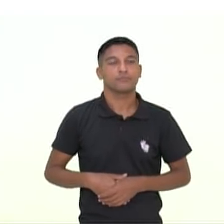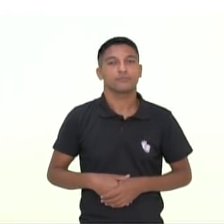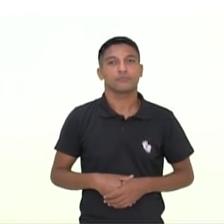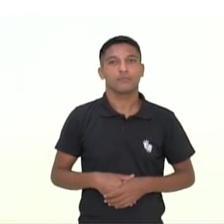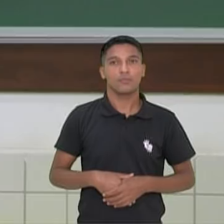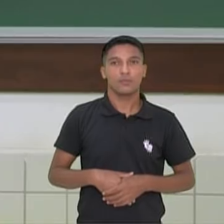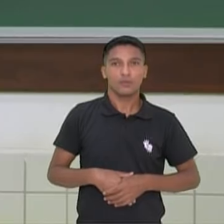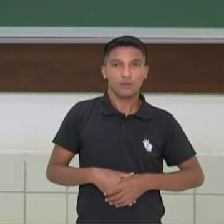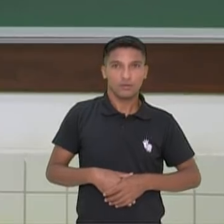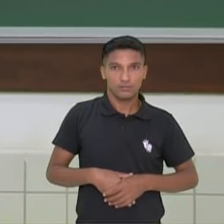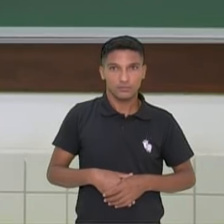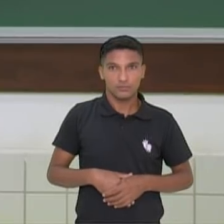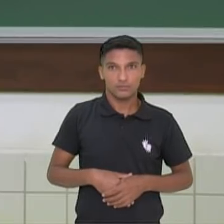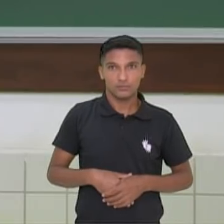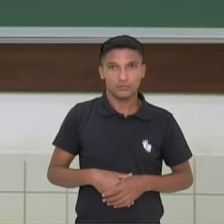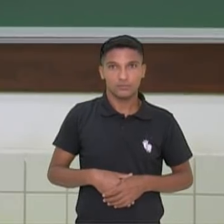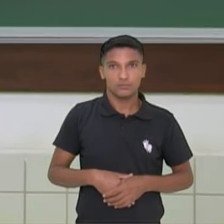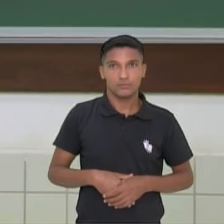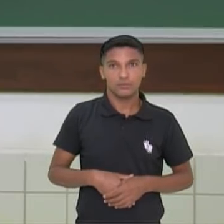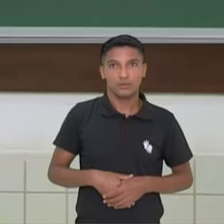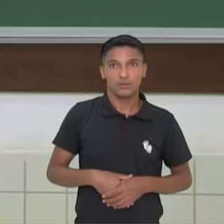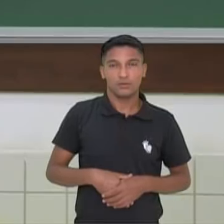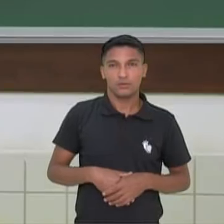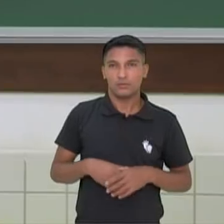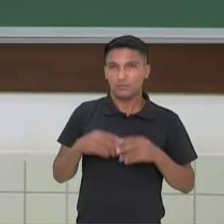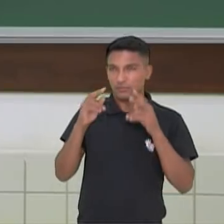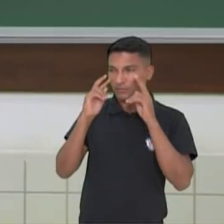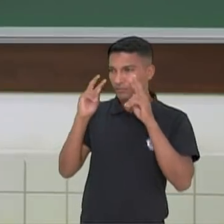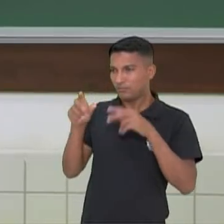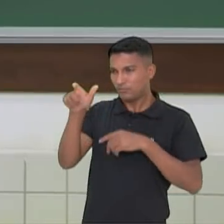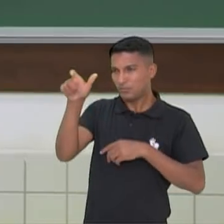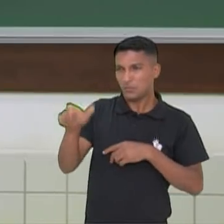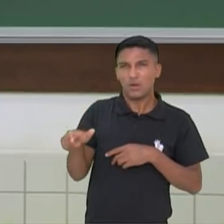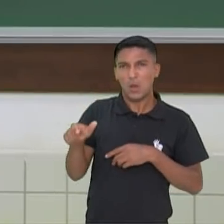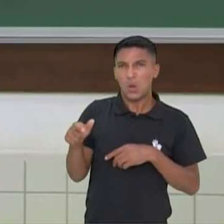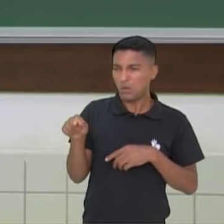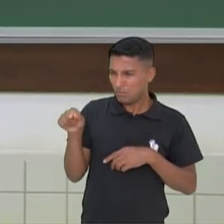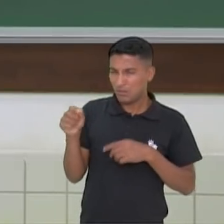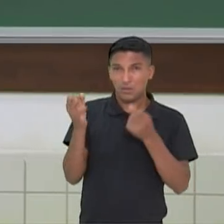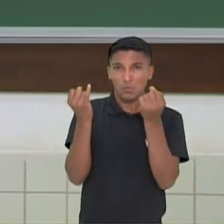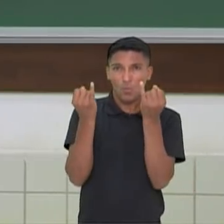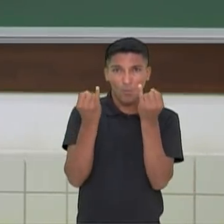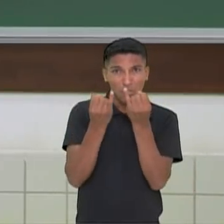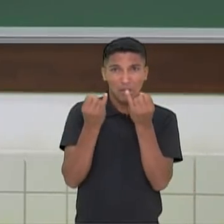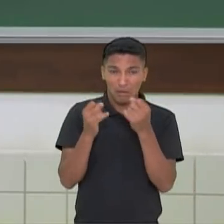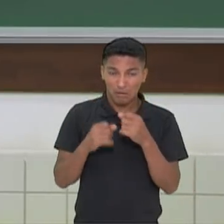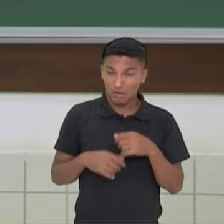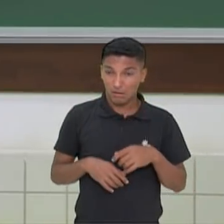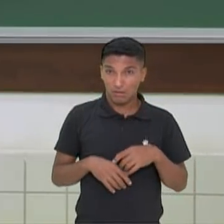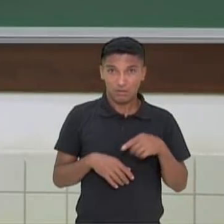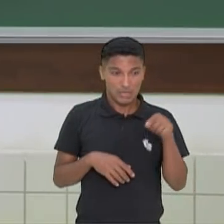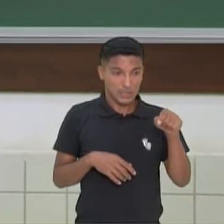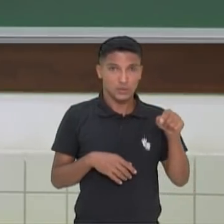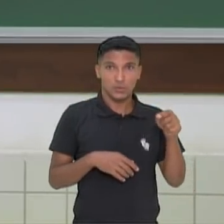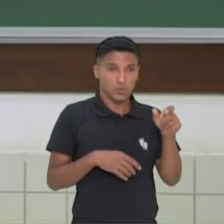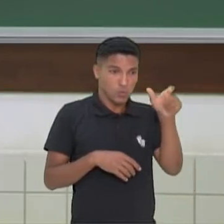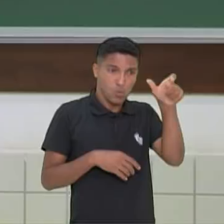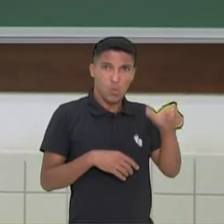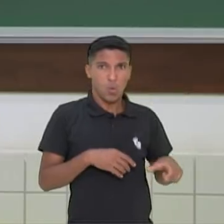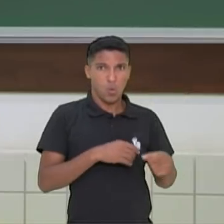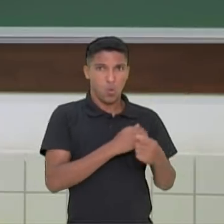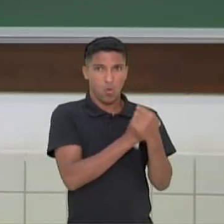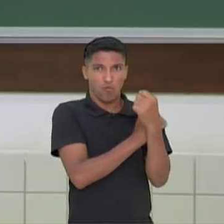que você acredita que numa luta perderiam essa luta, porque são menores do que o seu oponente, mais fracos do que o